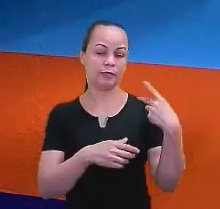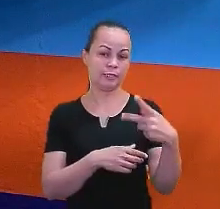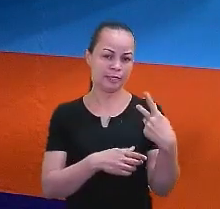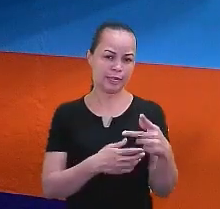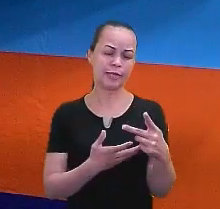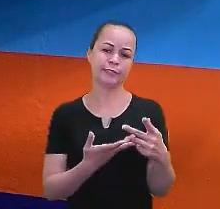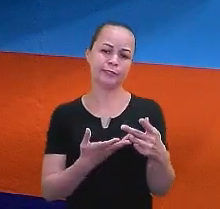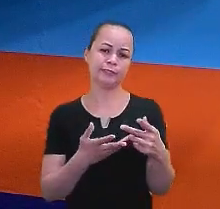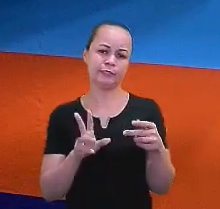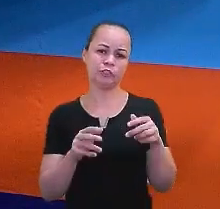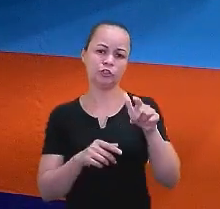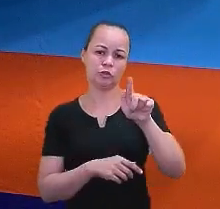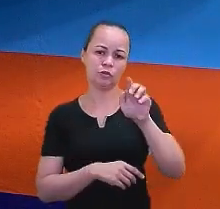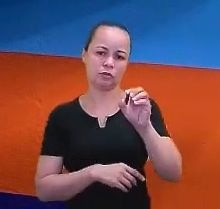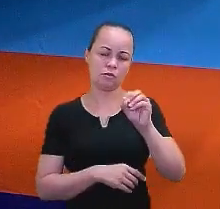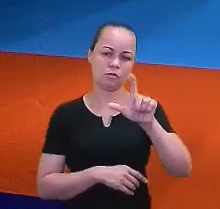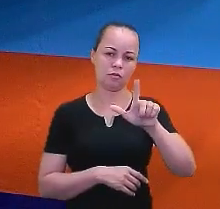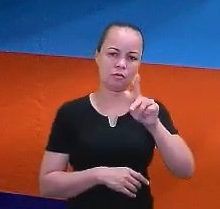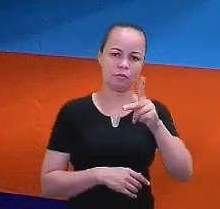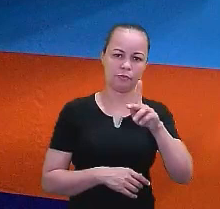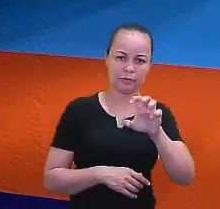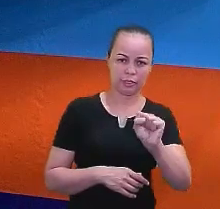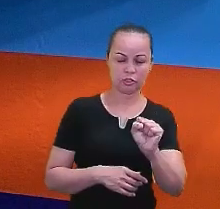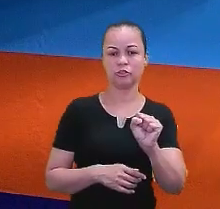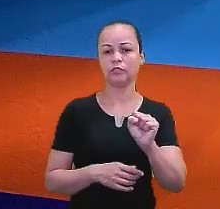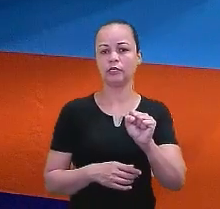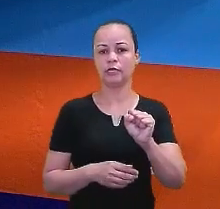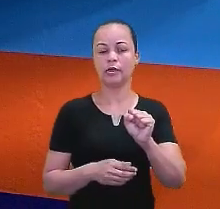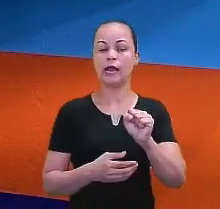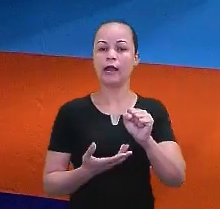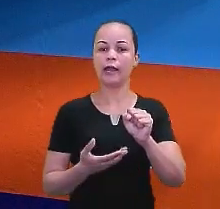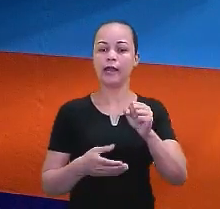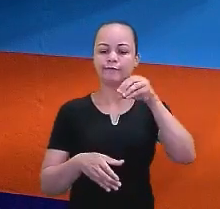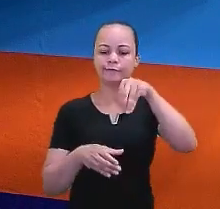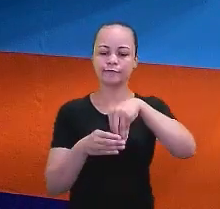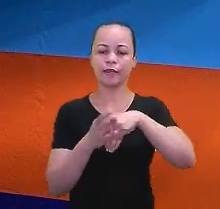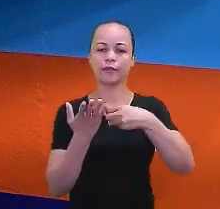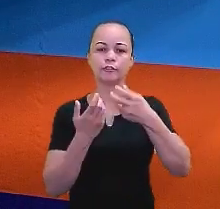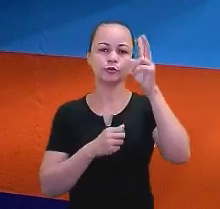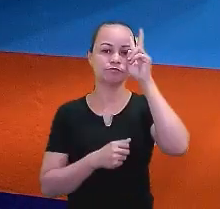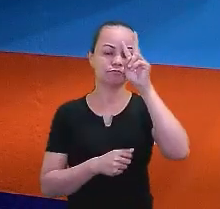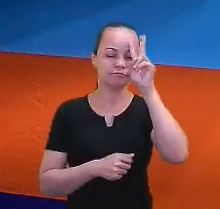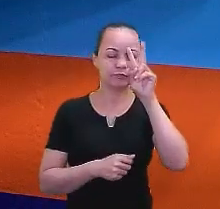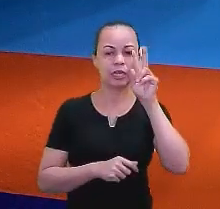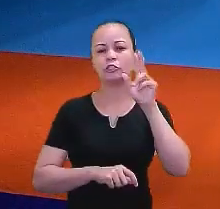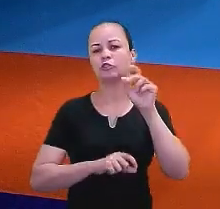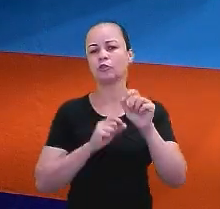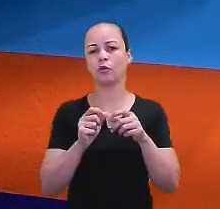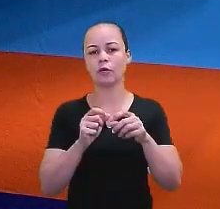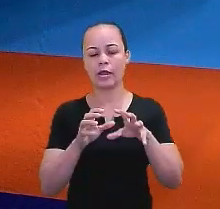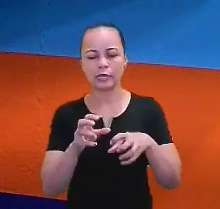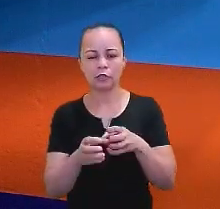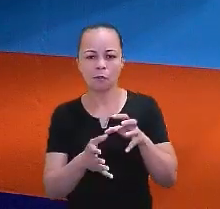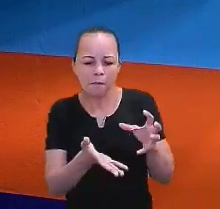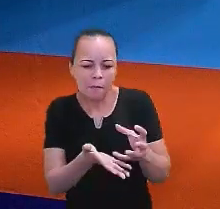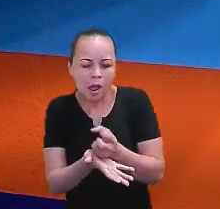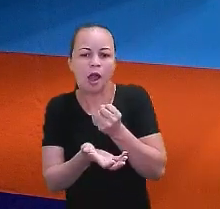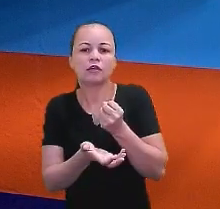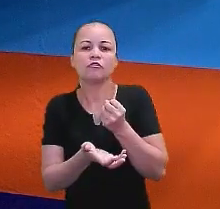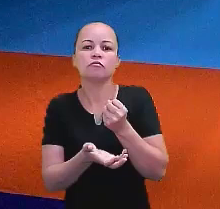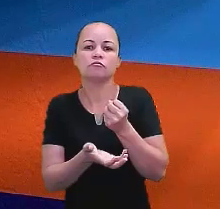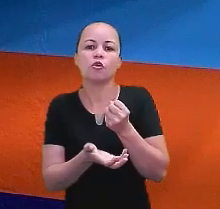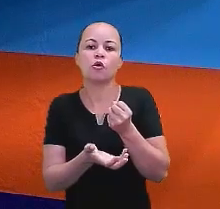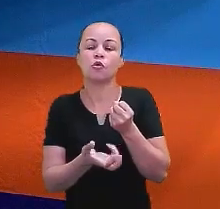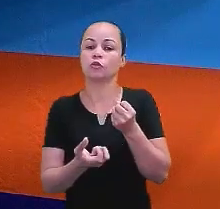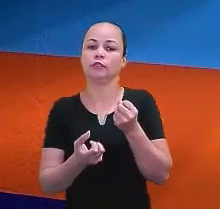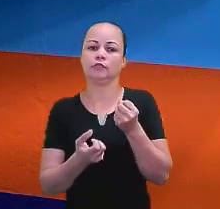golpes, na verdade, ou a compreensão de golpe dentro da história, é a tomada à força do